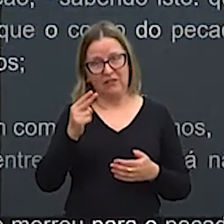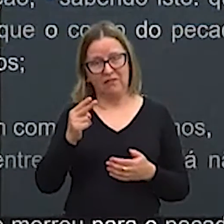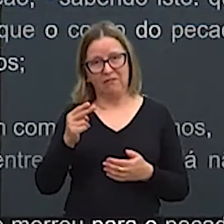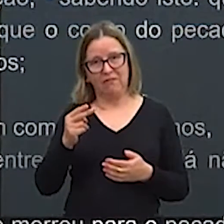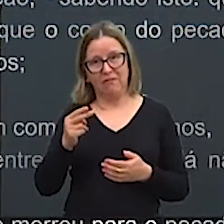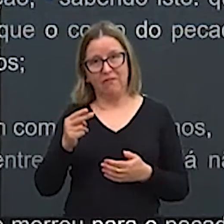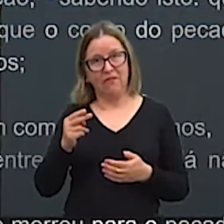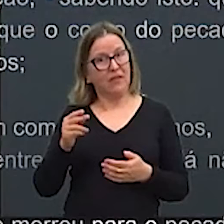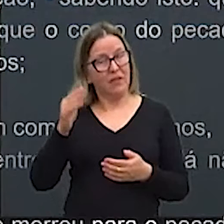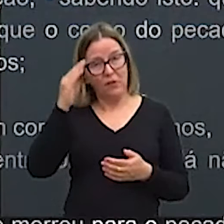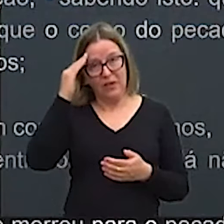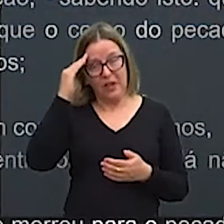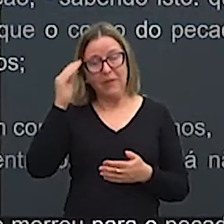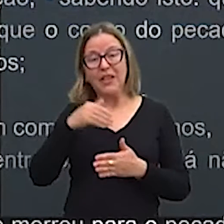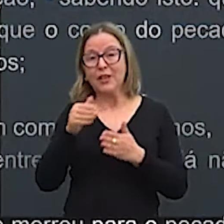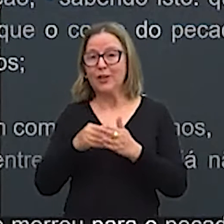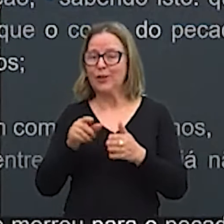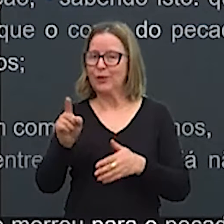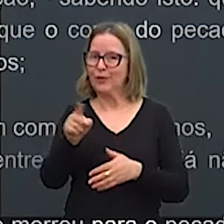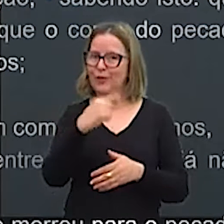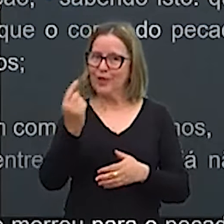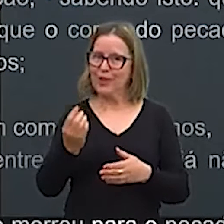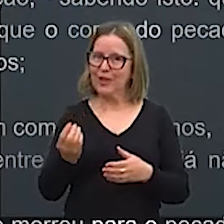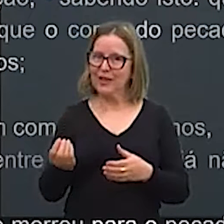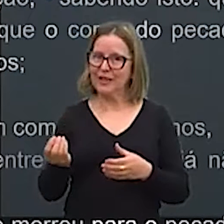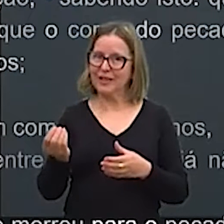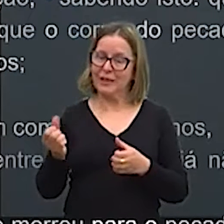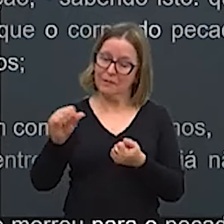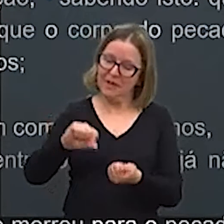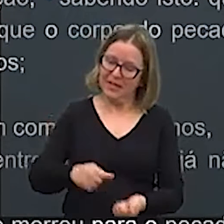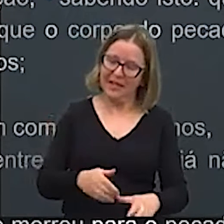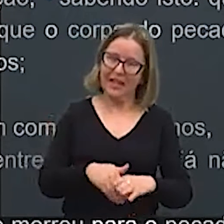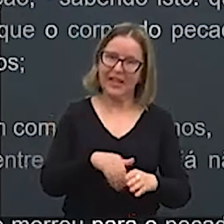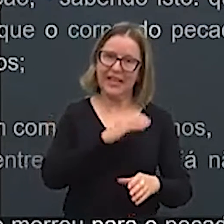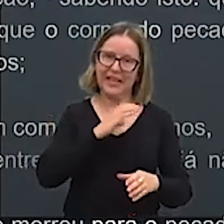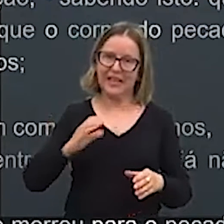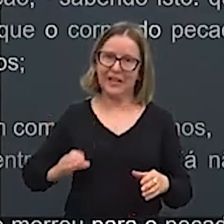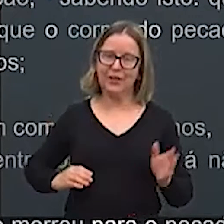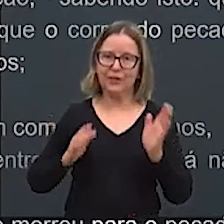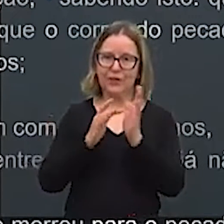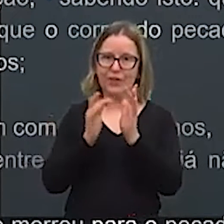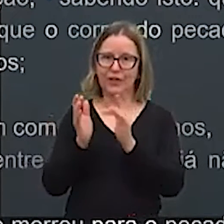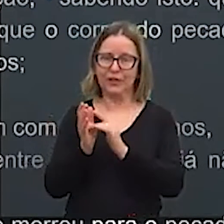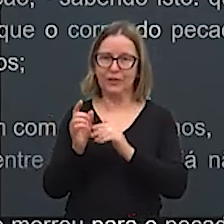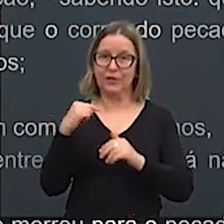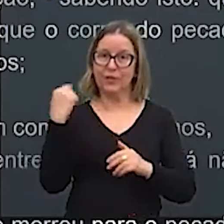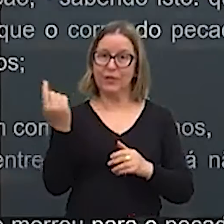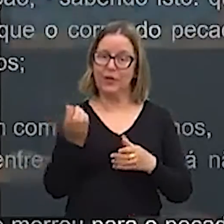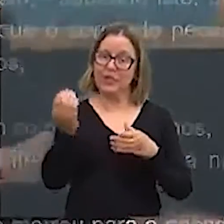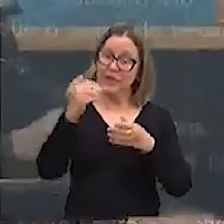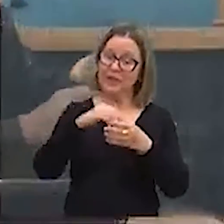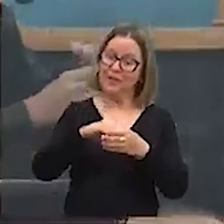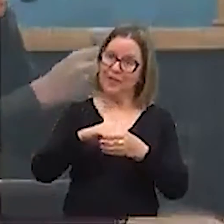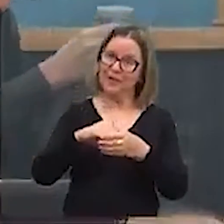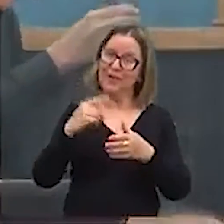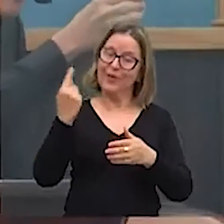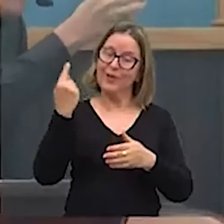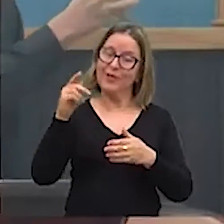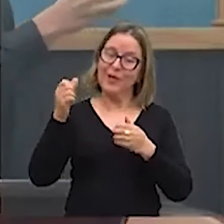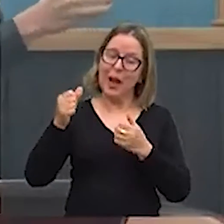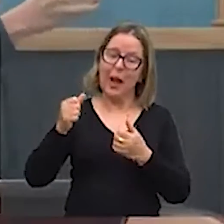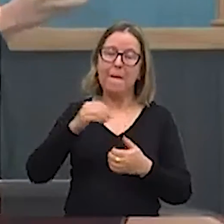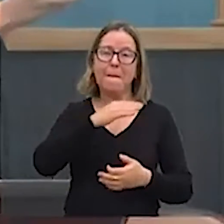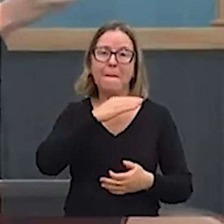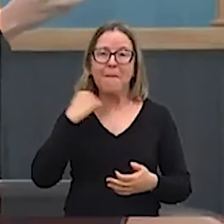todos nós que fomos batizados em Cristo Jesus, fomos batizados na sua morte? Não foi batismo na água, não,